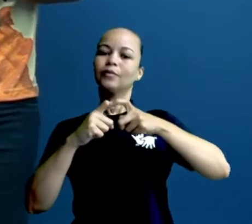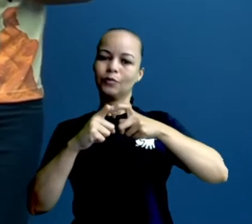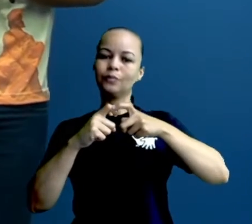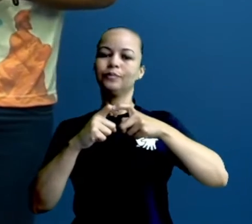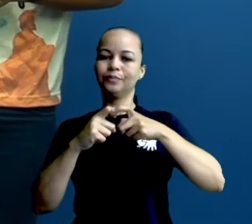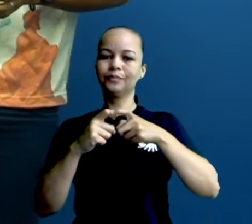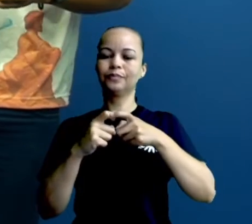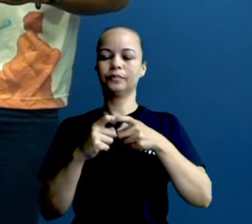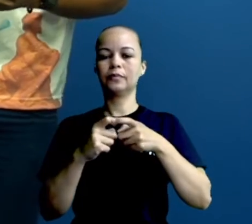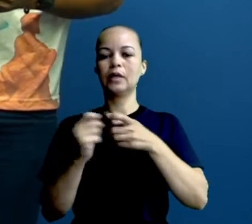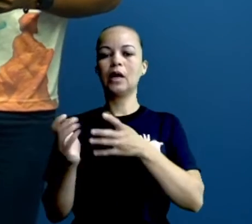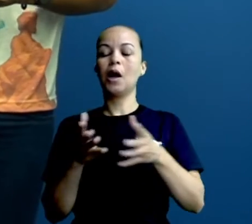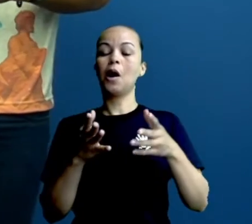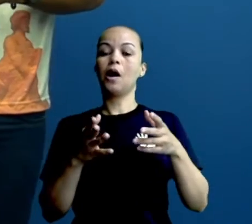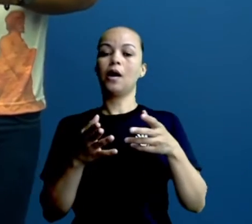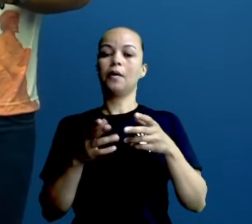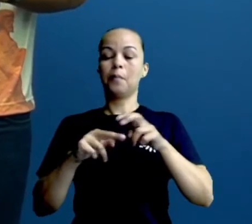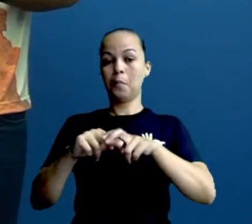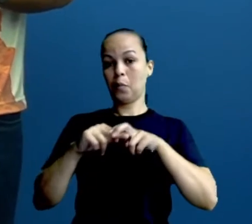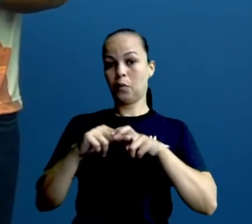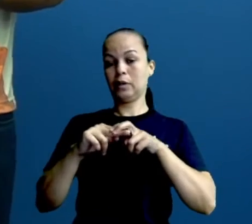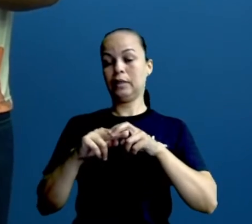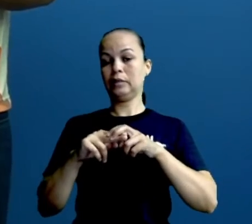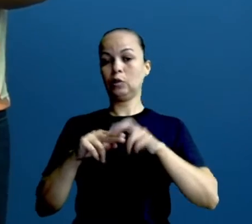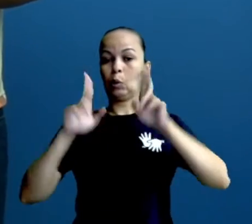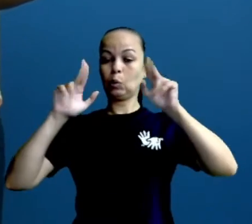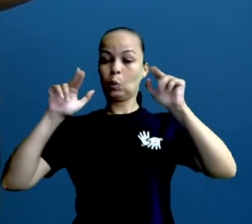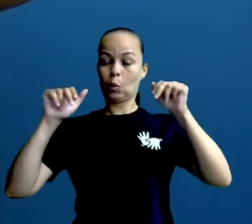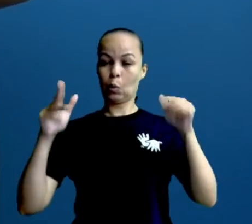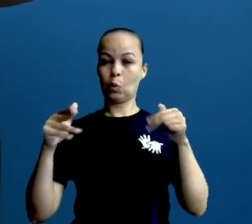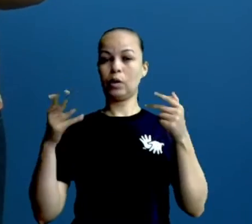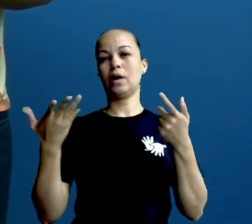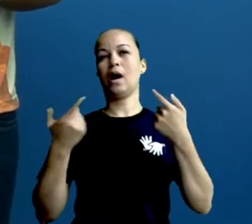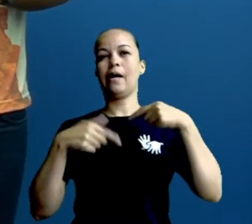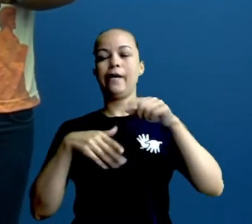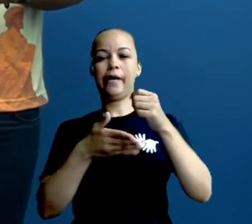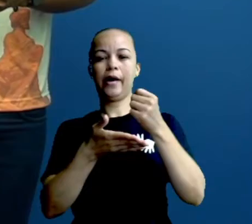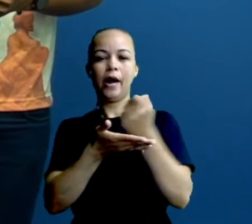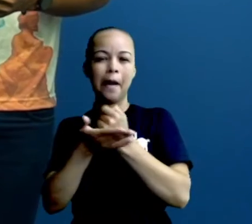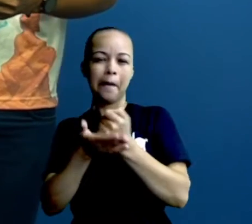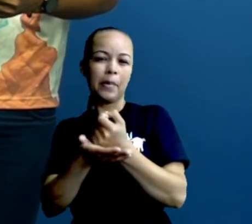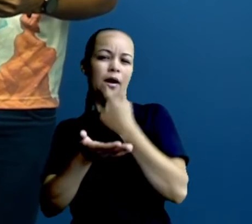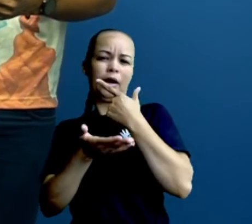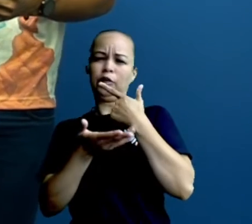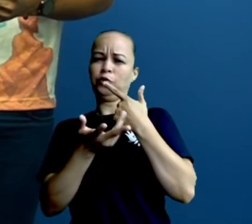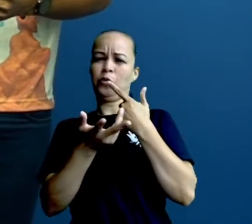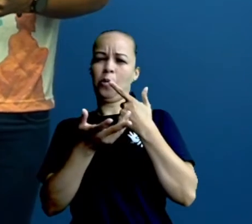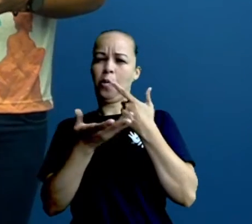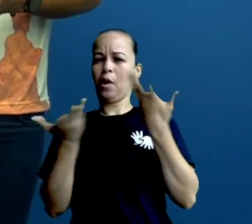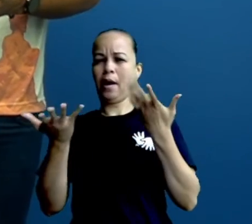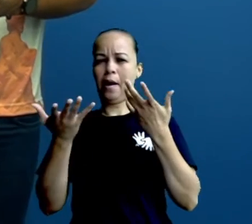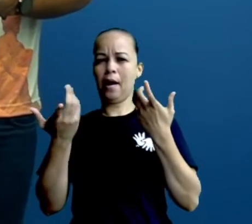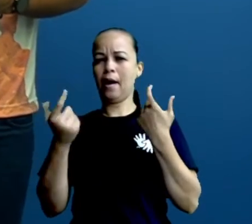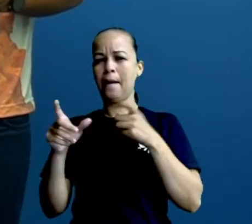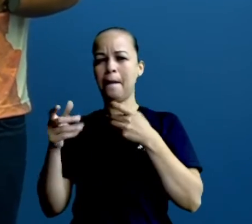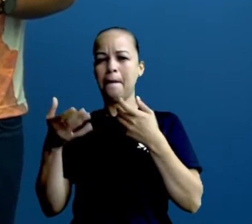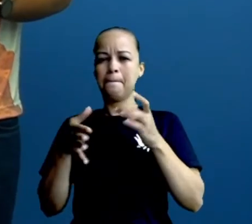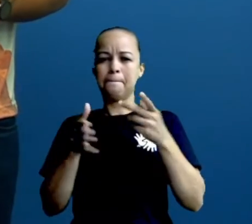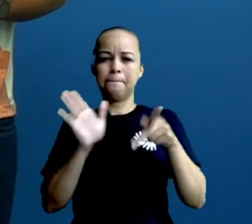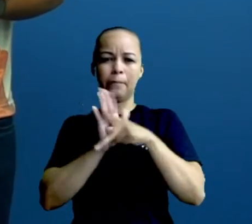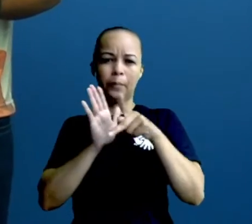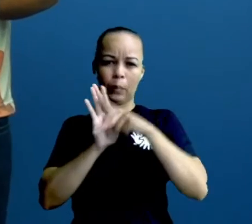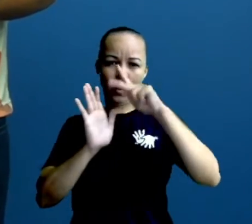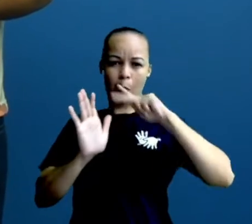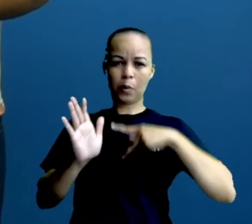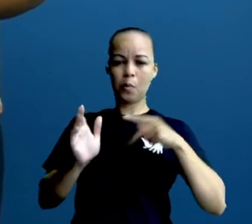médico, certo? Portanto, nós nunca devemos nos automedicar. Quando a gente tiver com algum problema de saúde, a gente